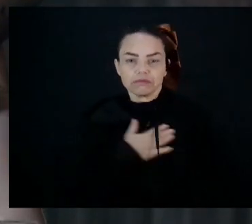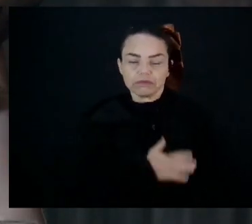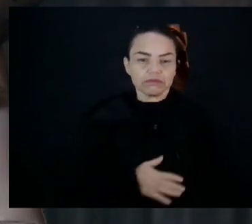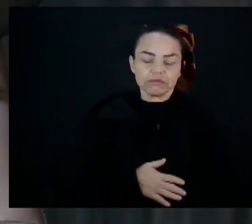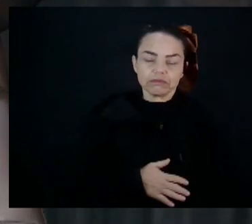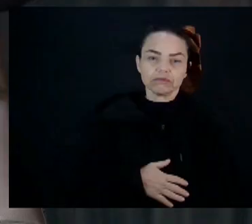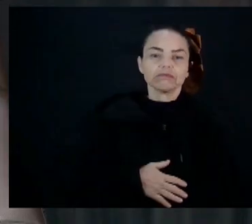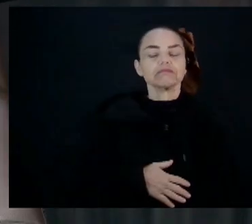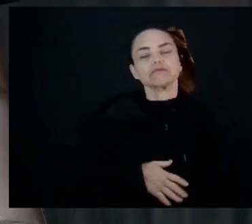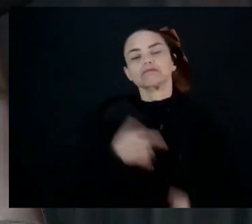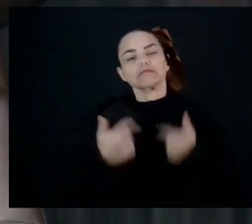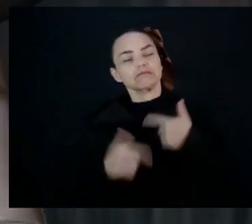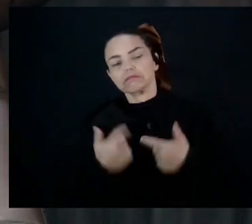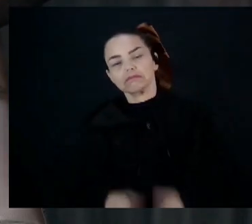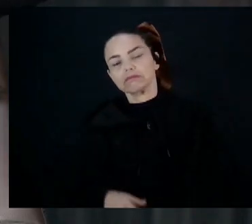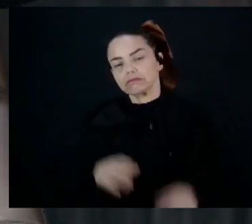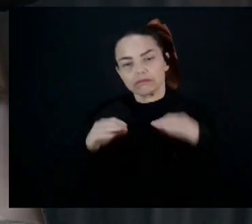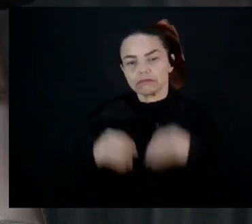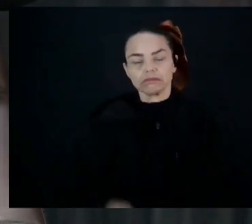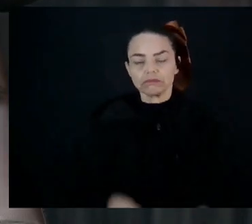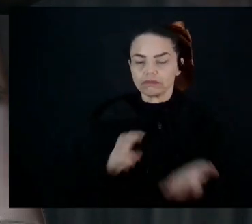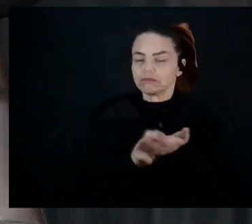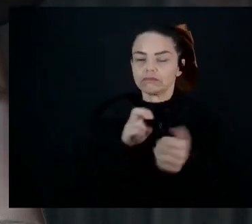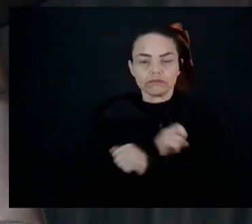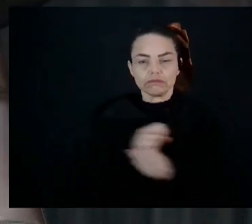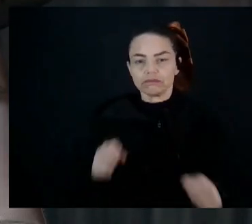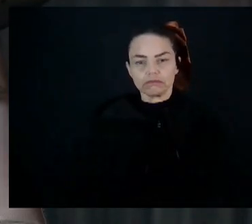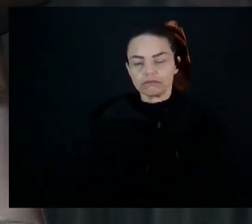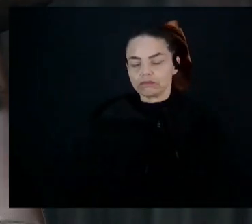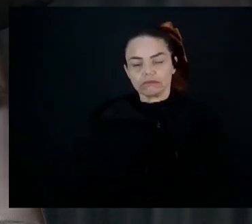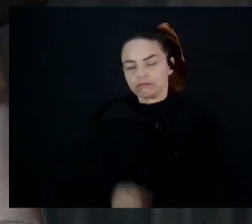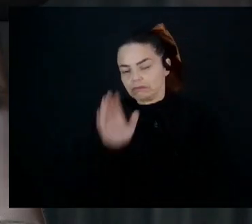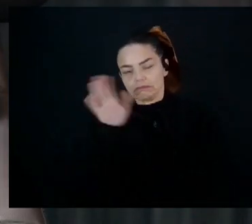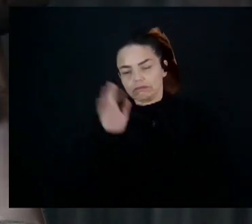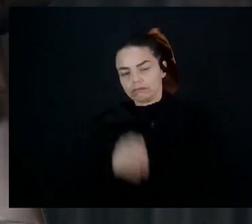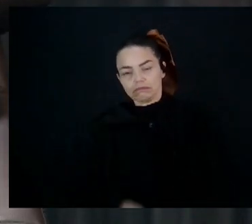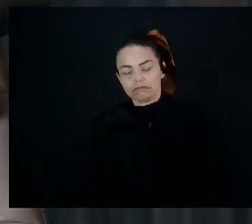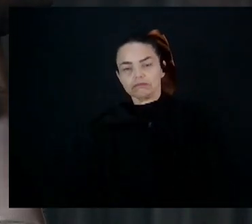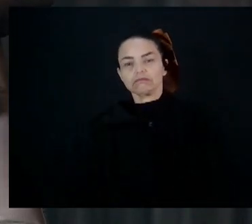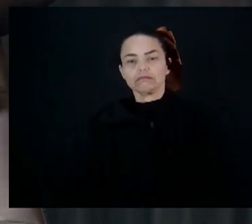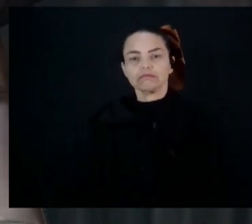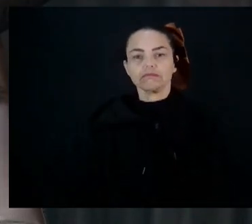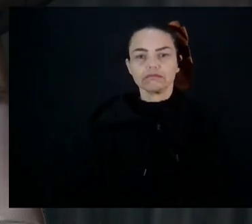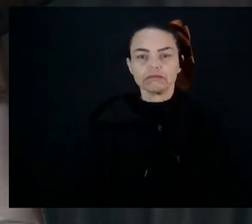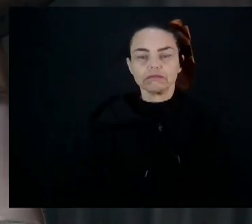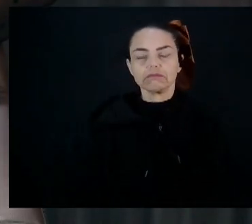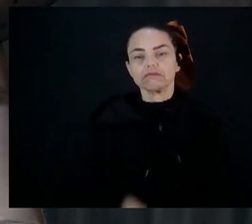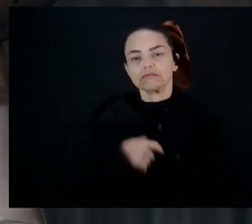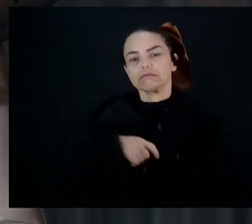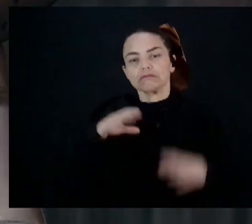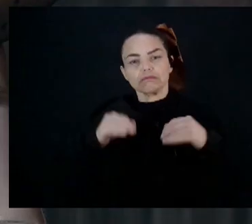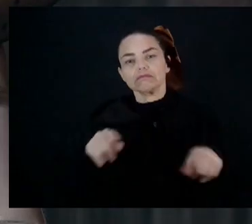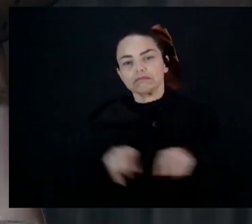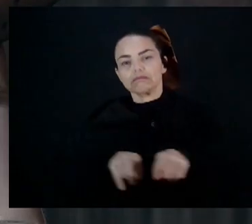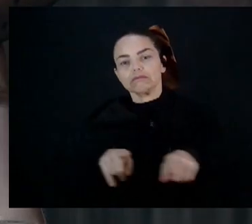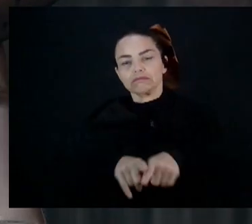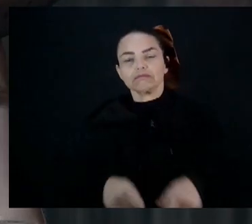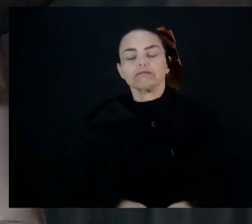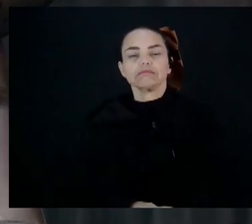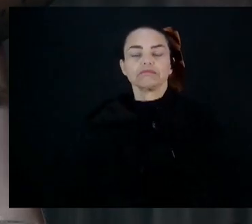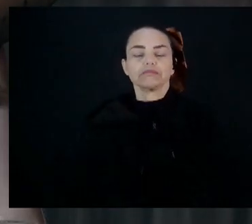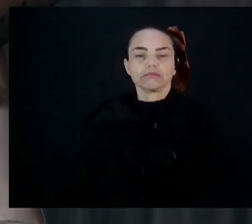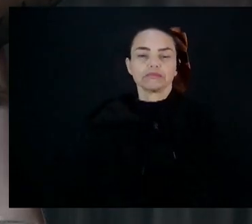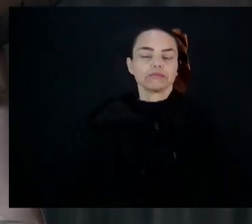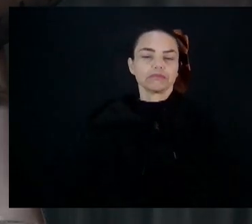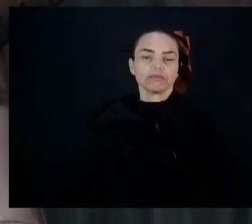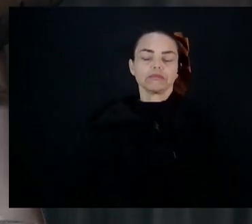noite, que de manhã não conte com ele. Sim. e o matutino é a mesma coisa. Então,